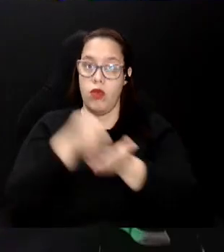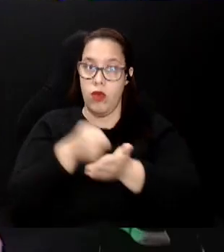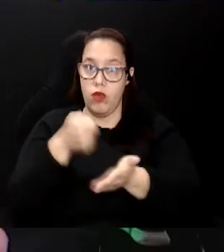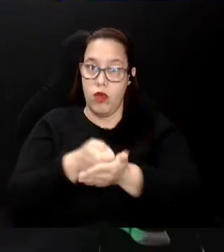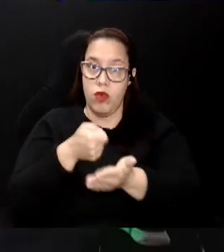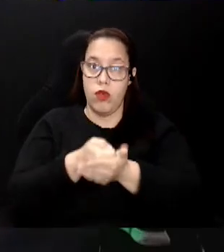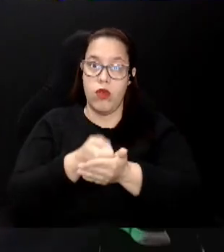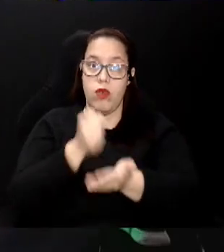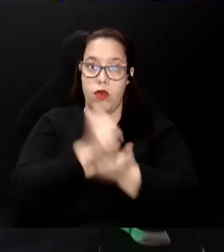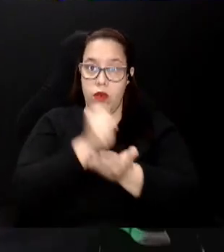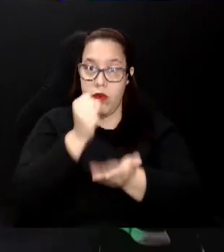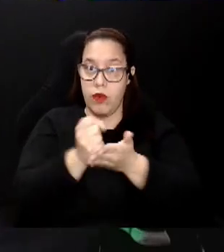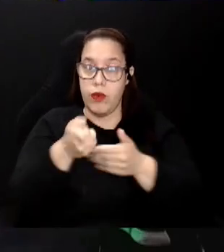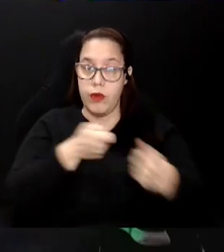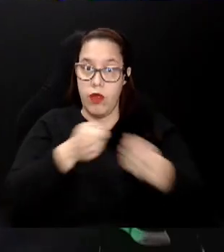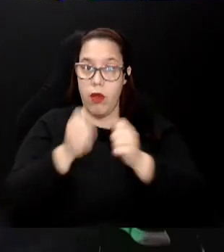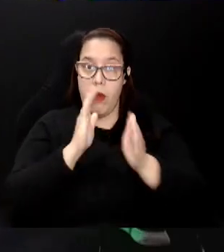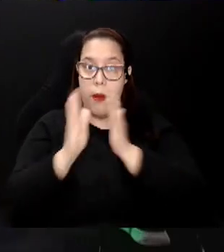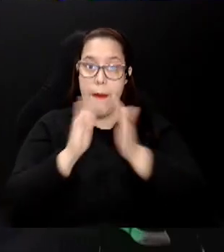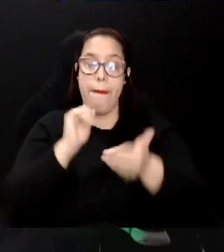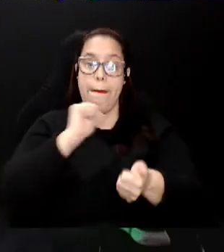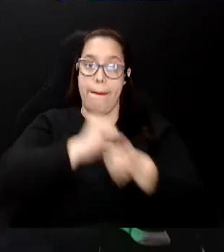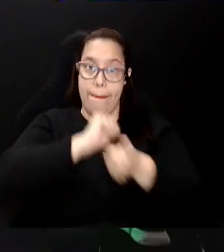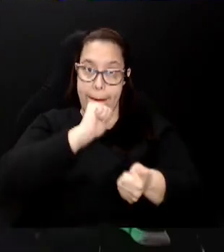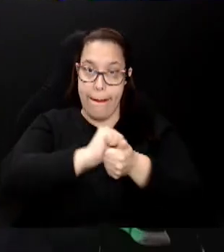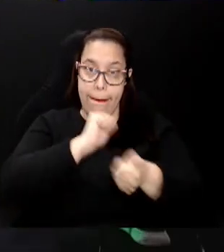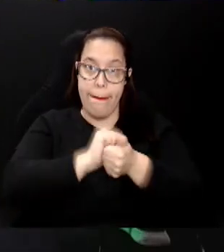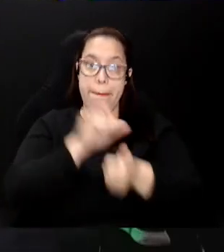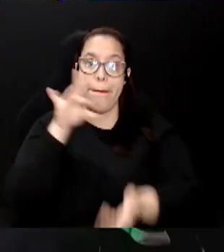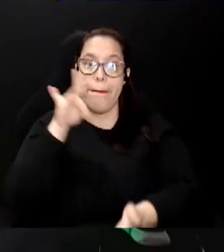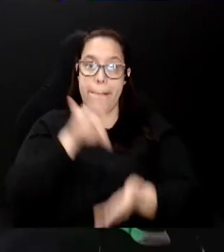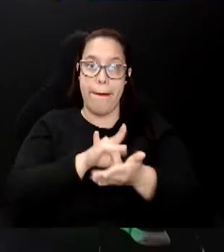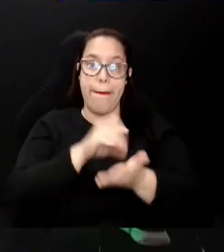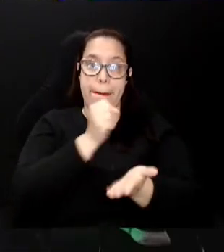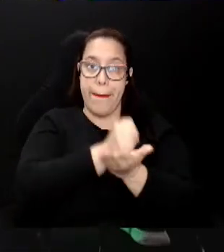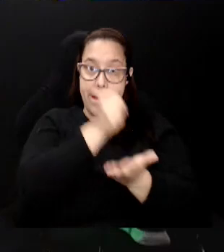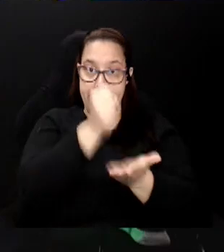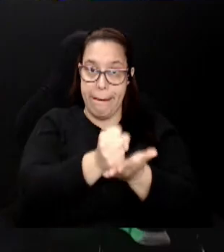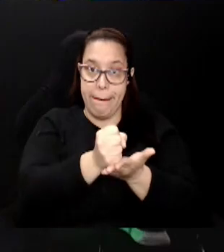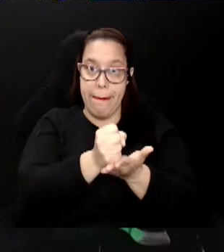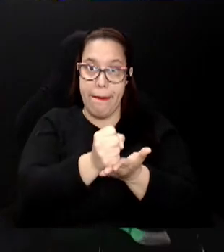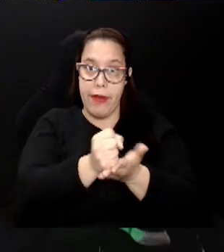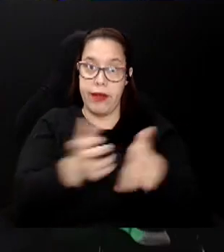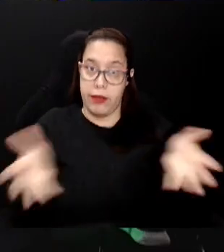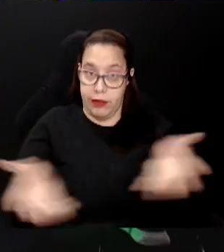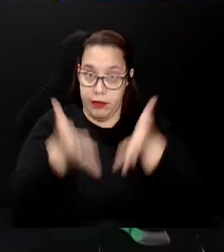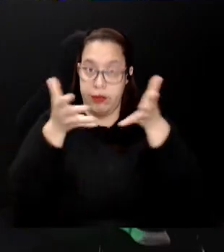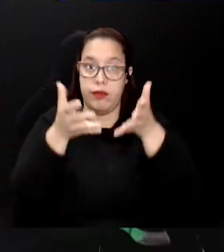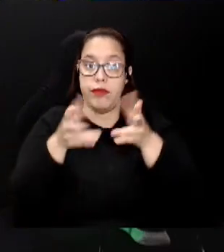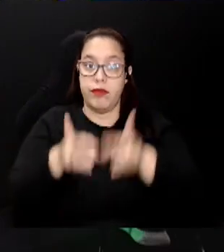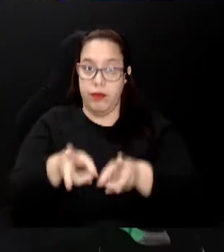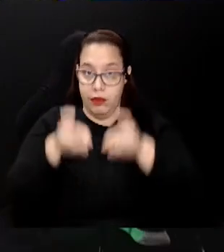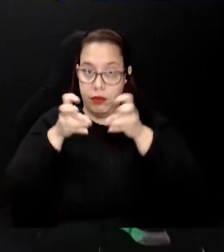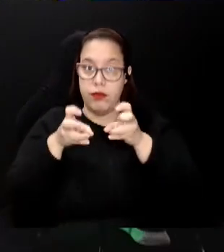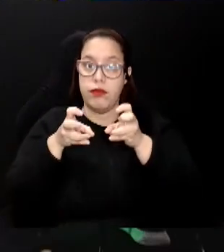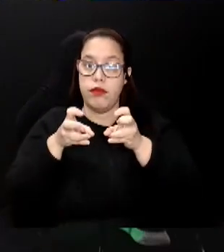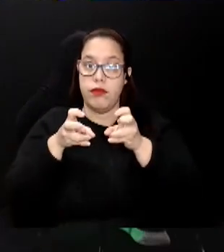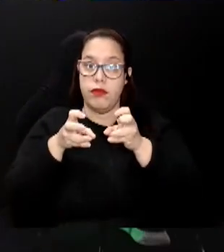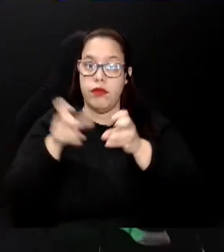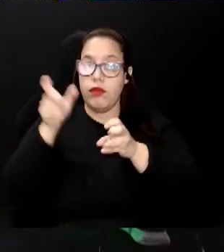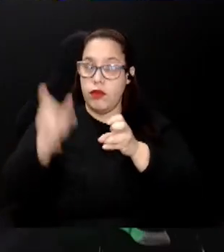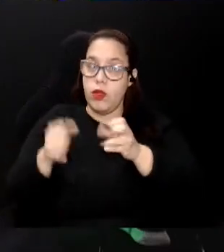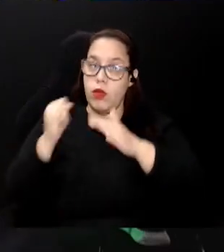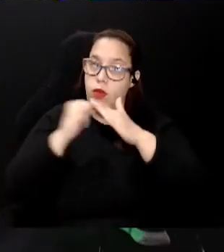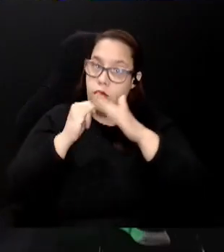de prazos, de qualidade, de efetividade dos contratos. E essa iniciativa foi reconhecida por esse instituto como